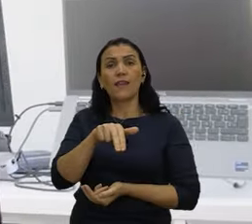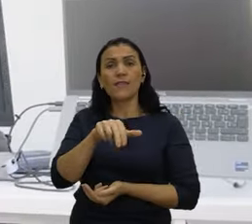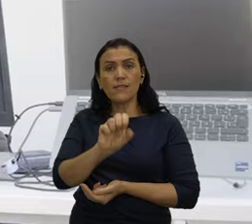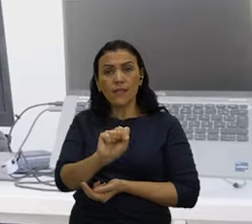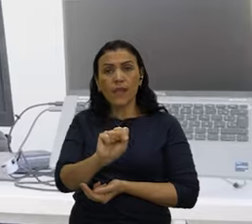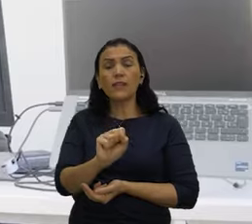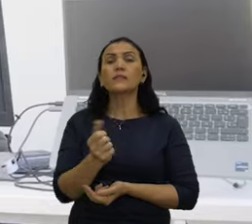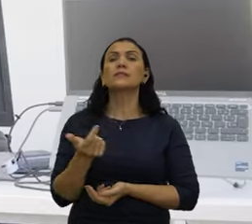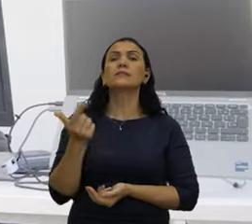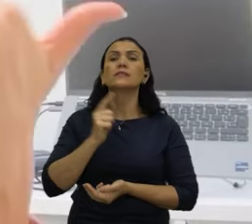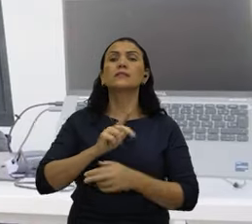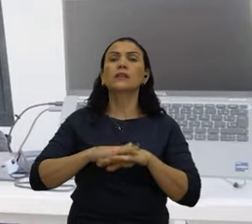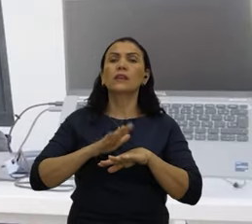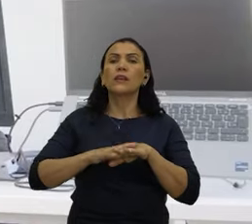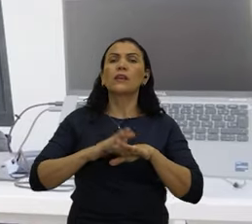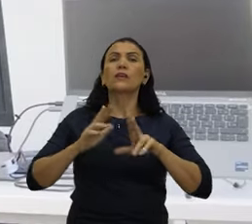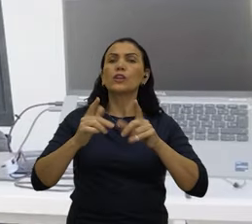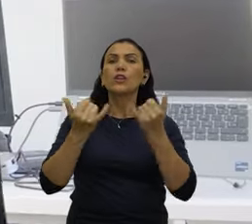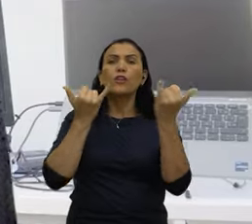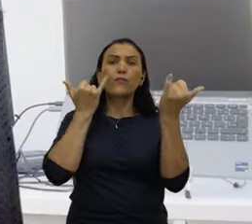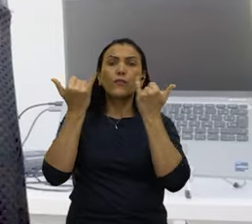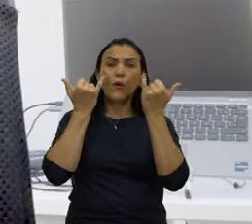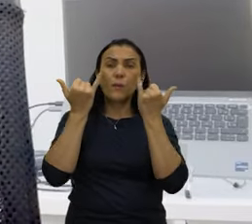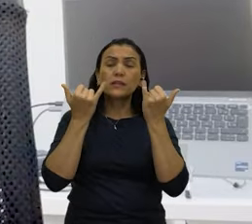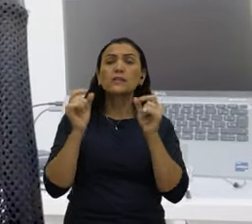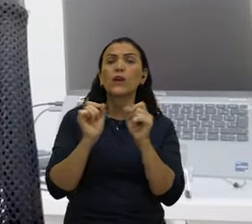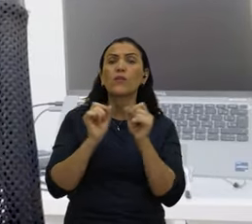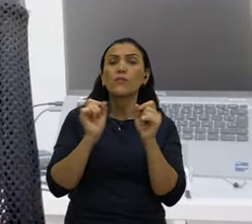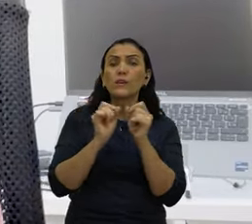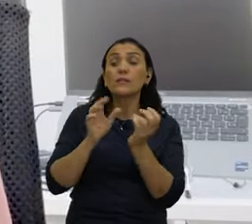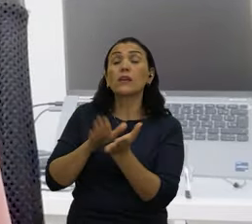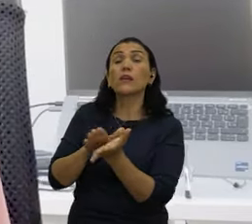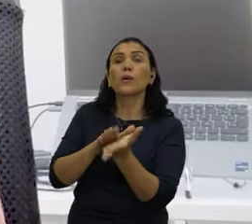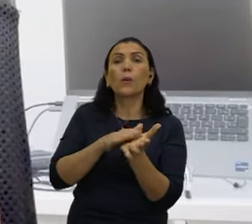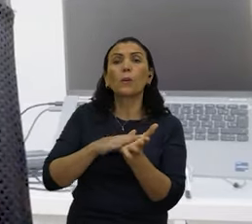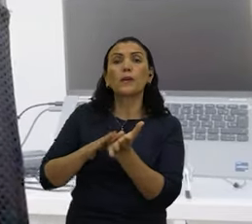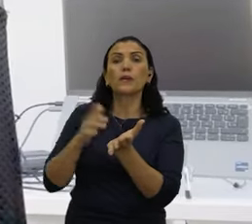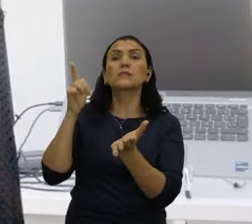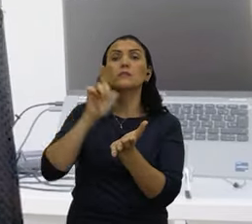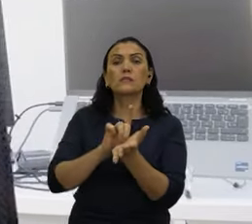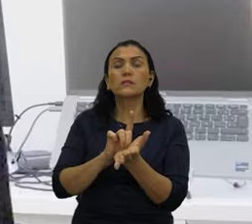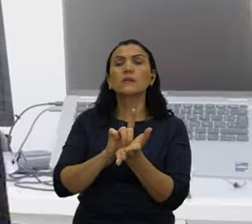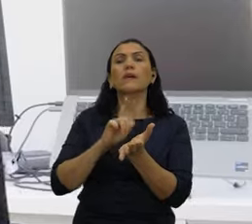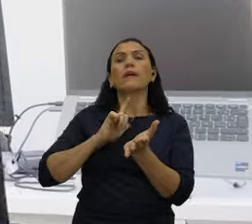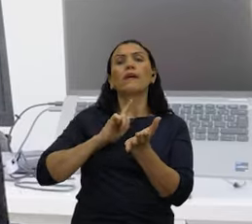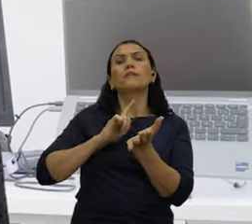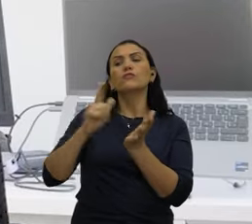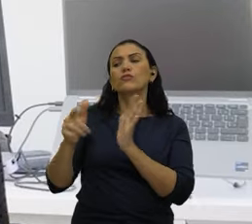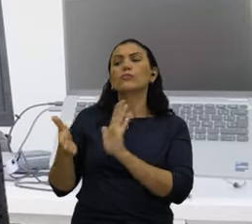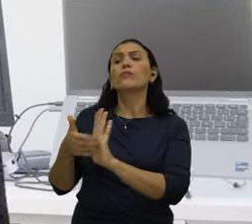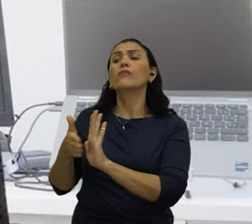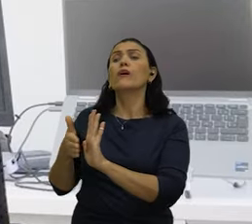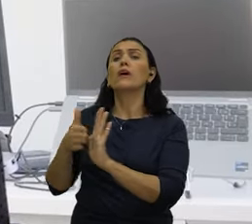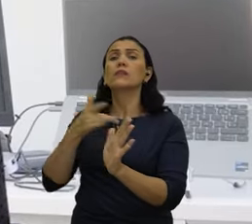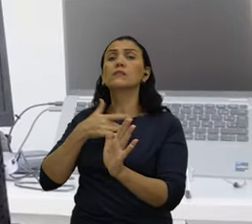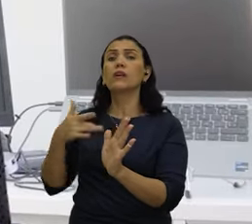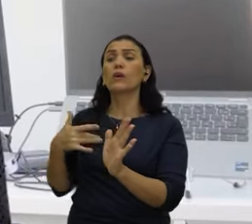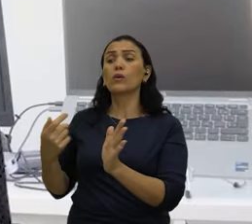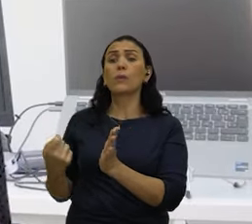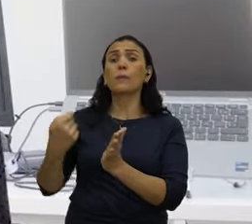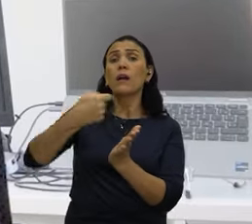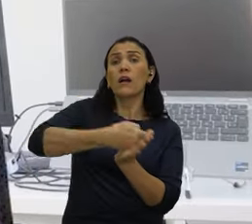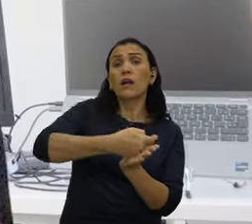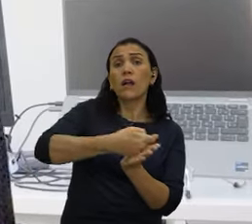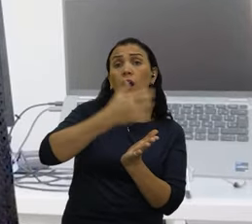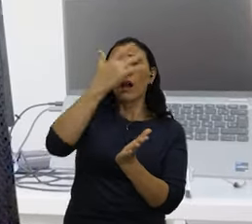né, fazer essa checagem de informações e fazer então a cobrança a essa operadora do plano de saúde para que